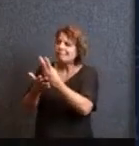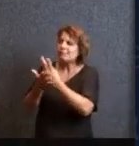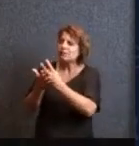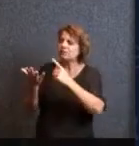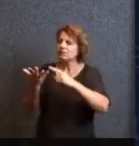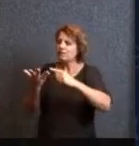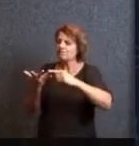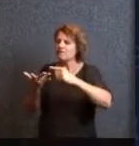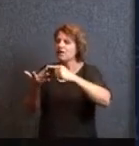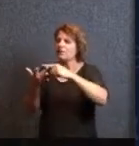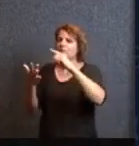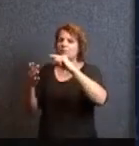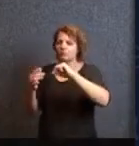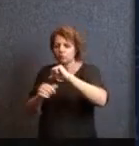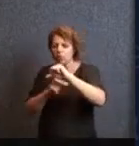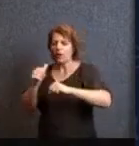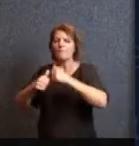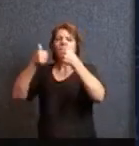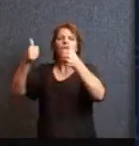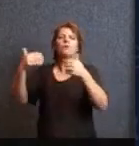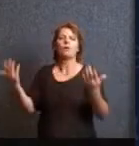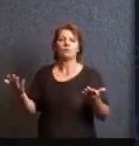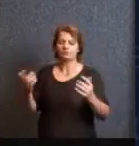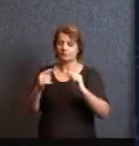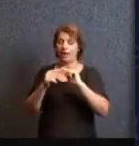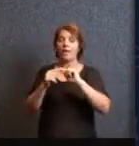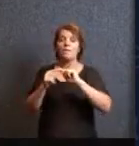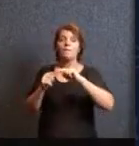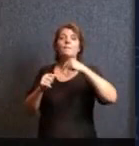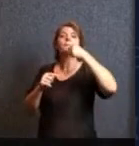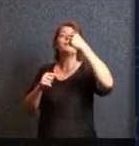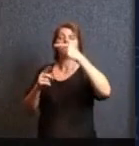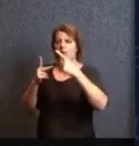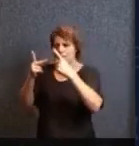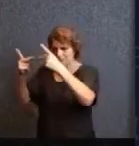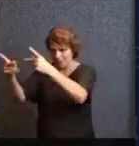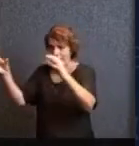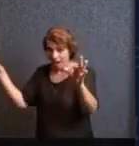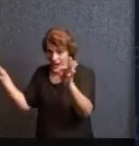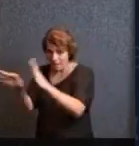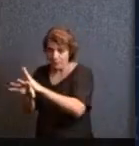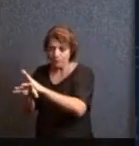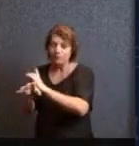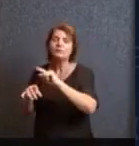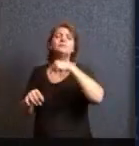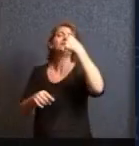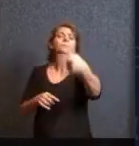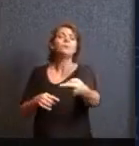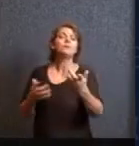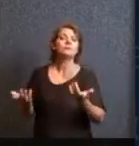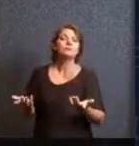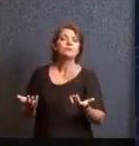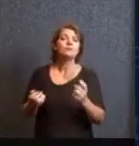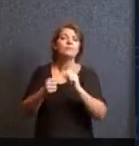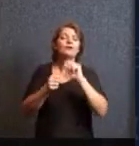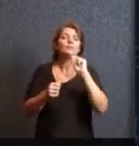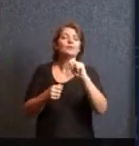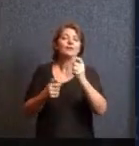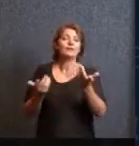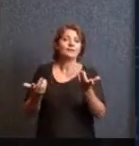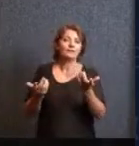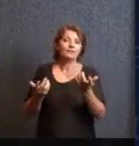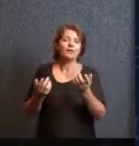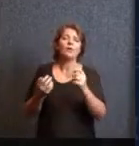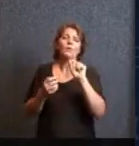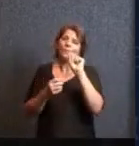né? E tem a etapa posterior a esta visita propriamente dita no local da aprendizagem, né?